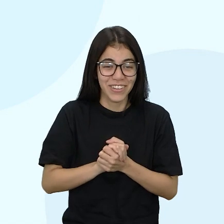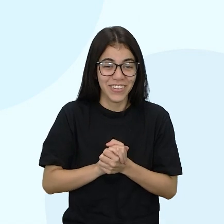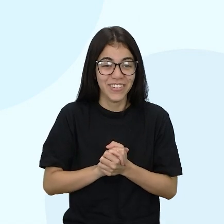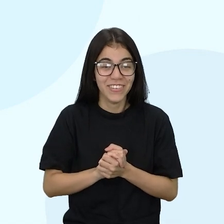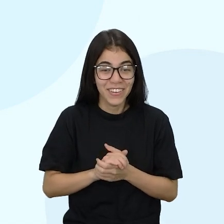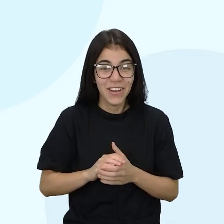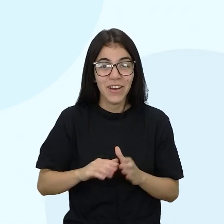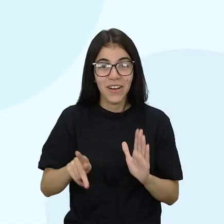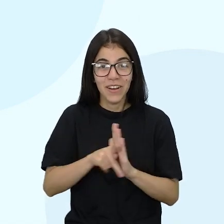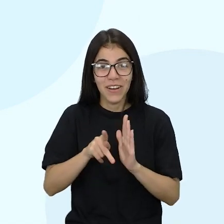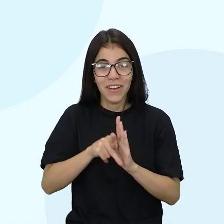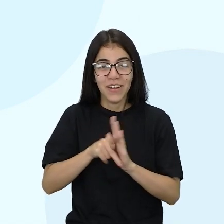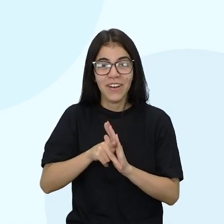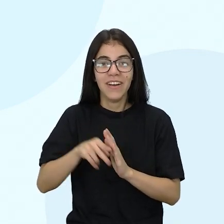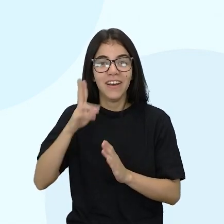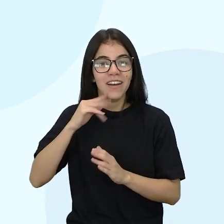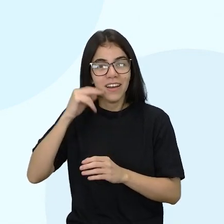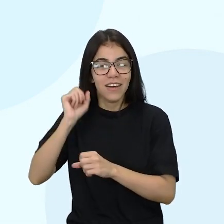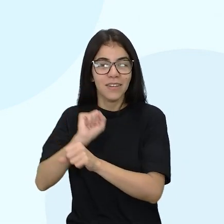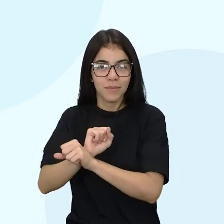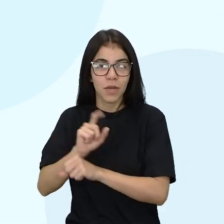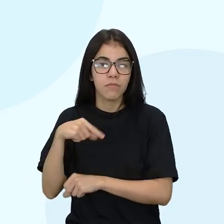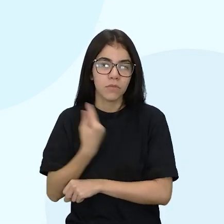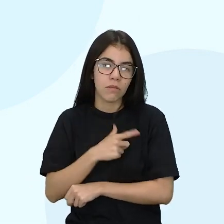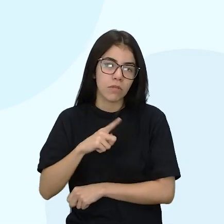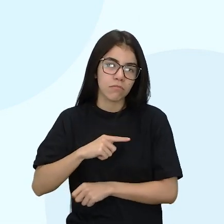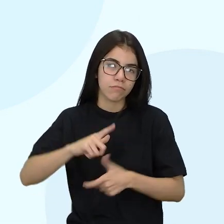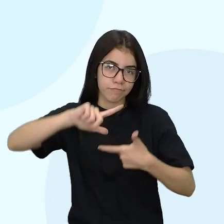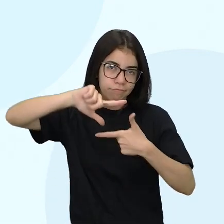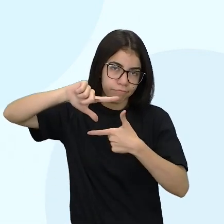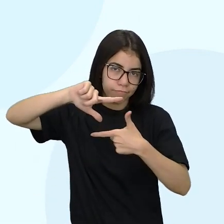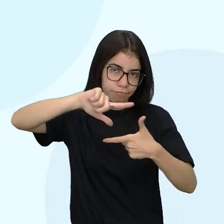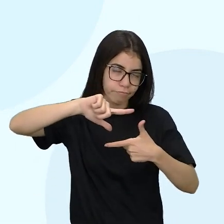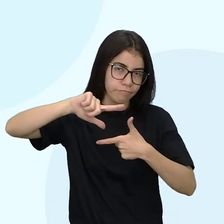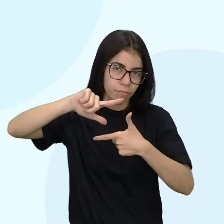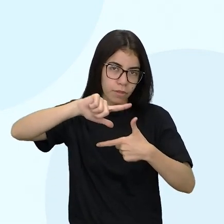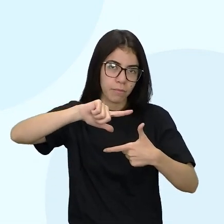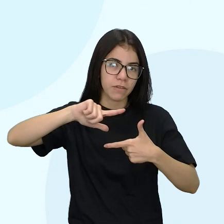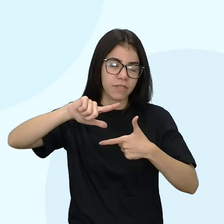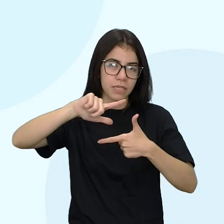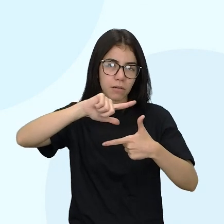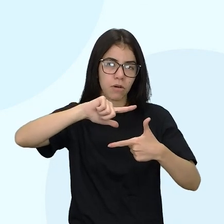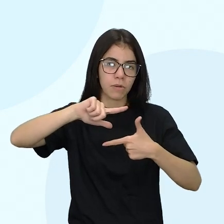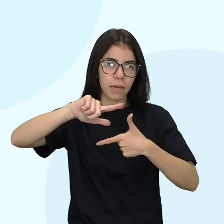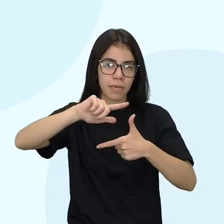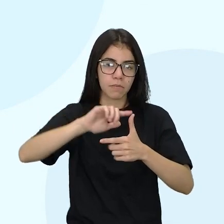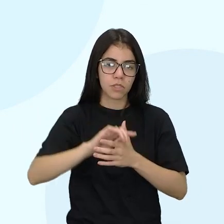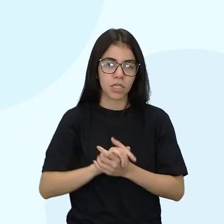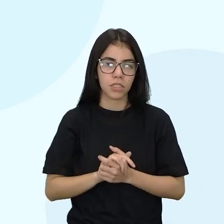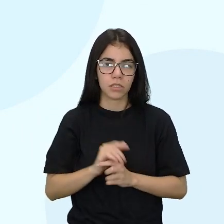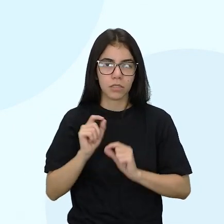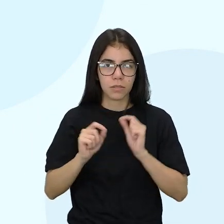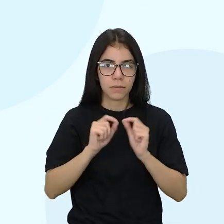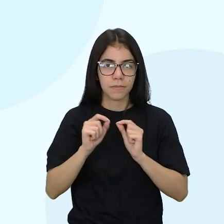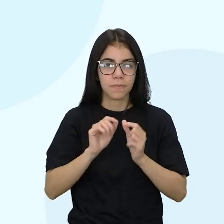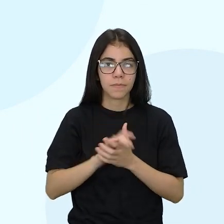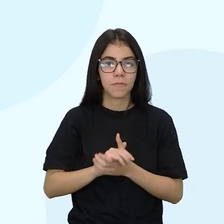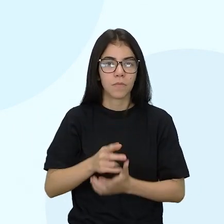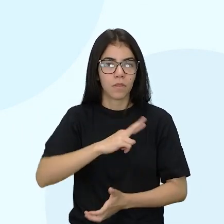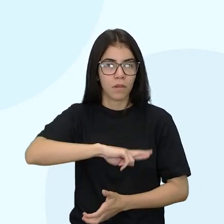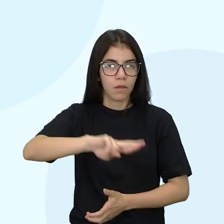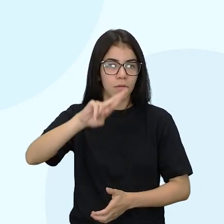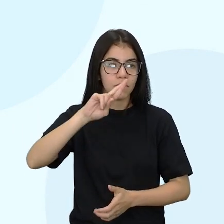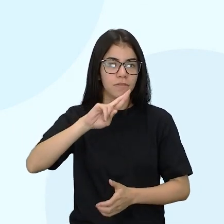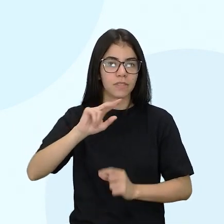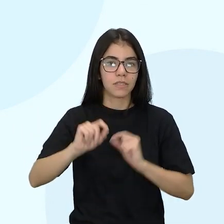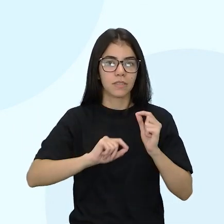quilombo. A gente tem uma imagem aqui de uma manifestação cultural religiosa chamada Congada, em Santana